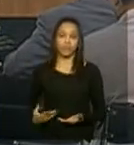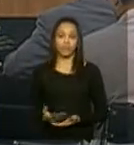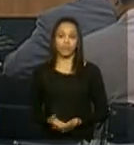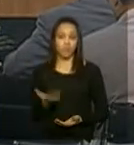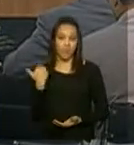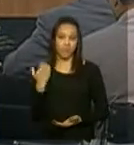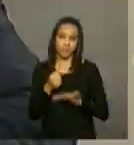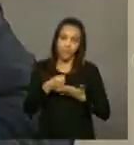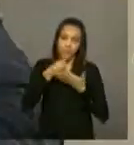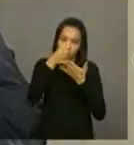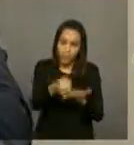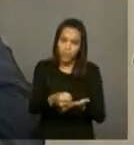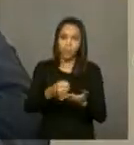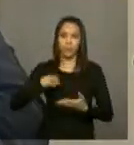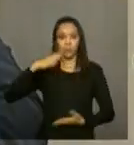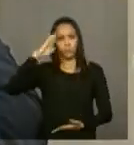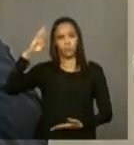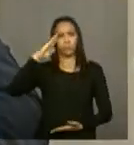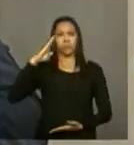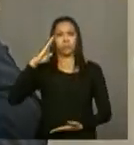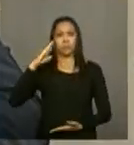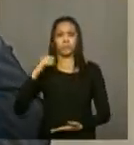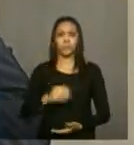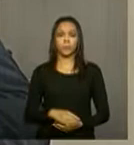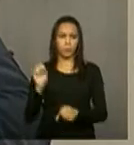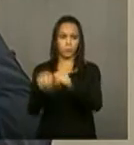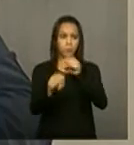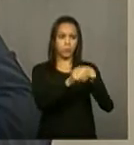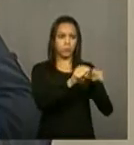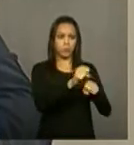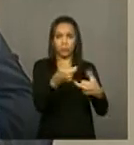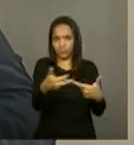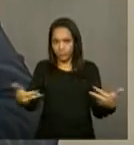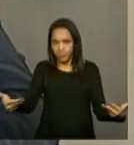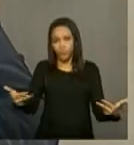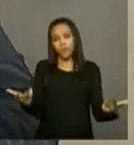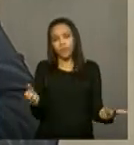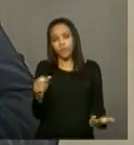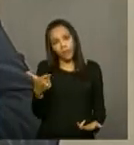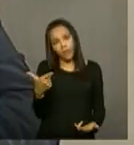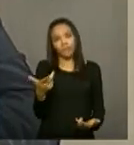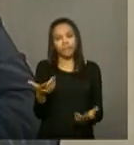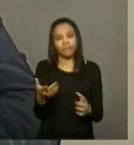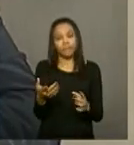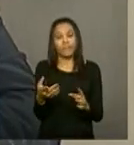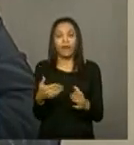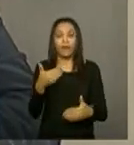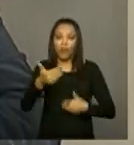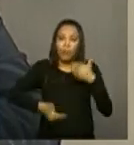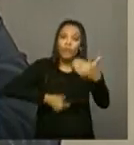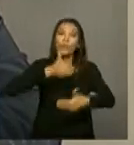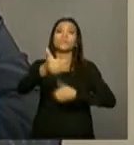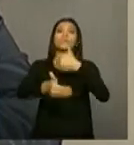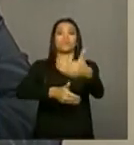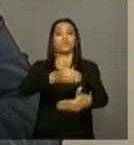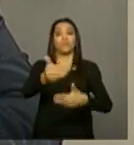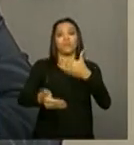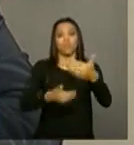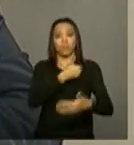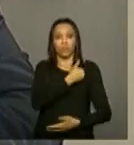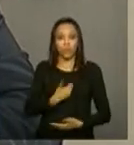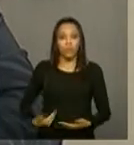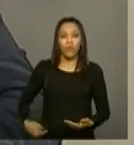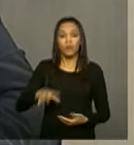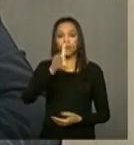brincadeira brincadeira eu acho que a democracia isso é uma evolução acho que o